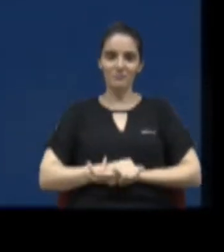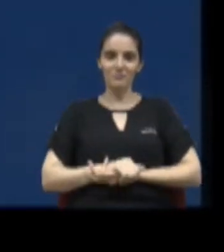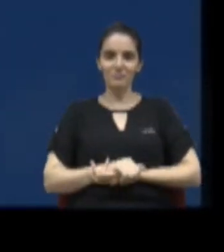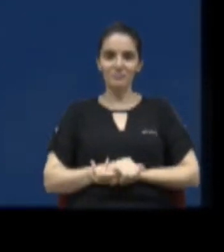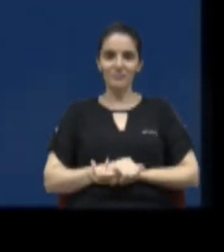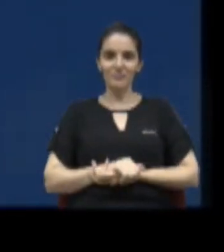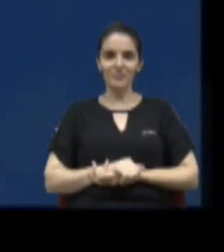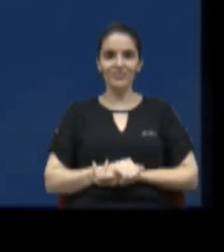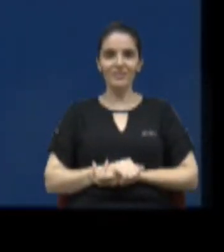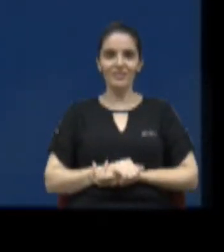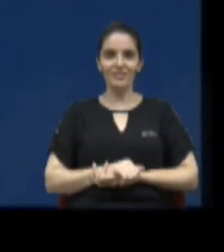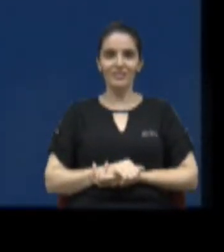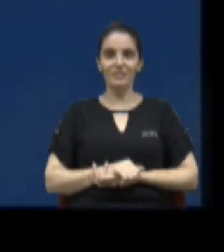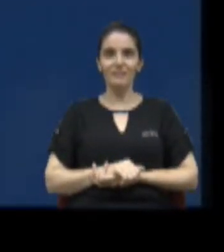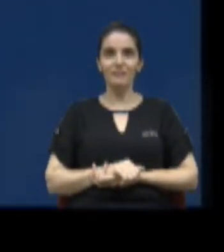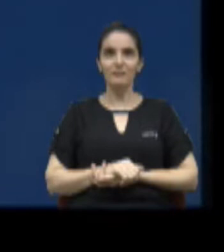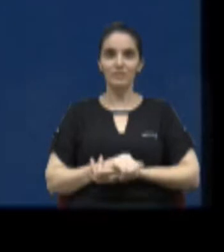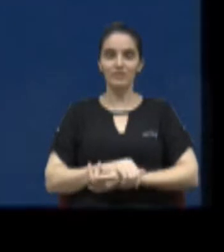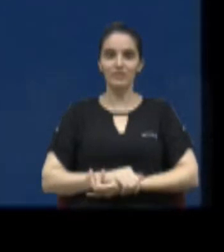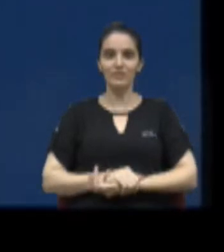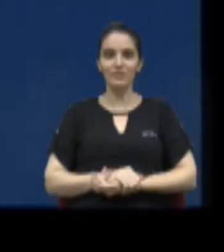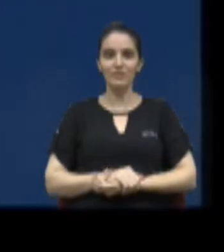Por favor.